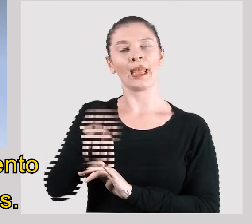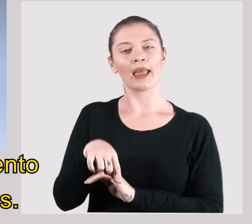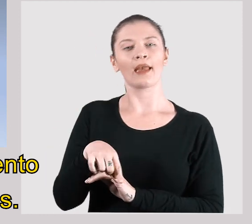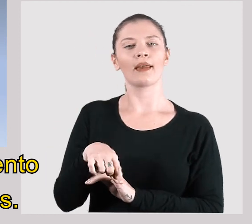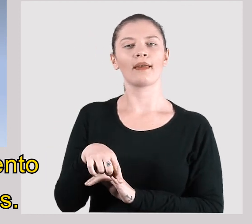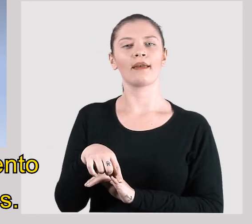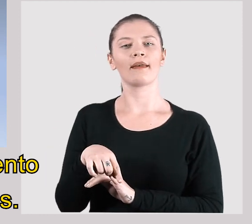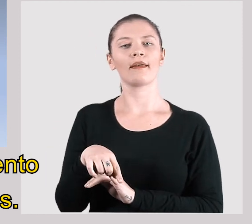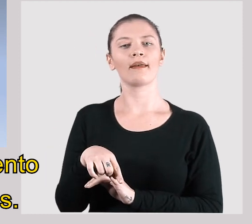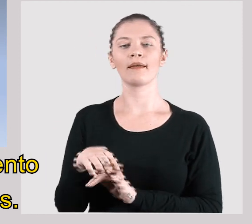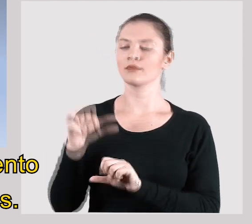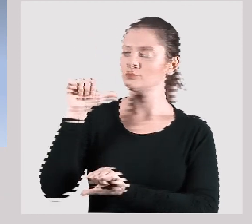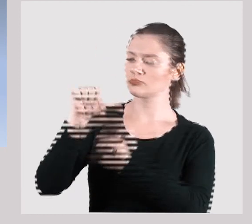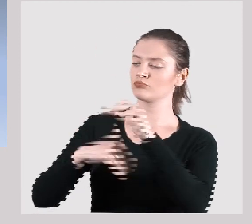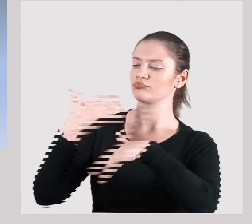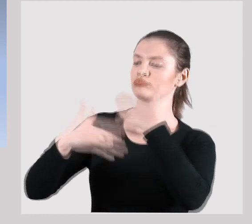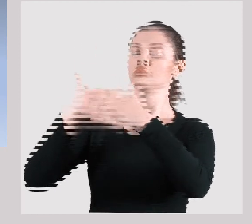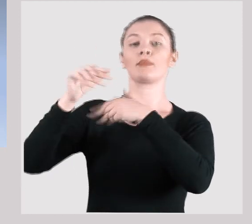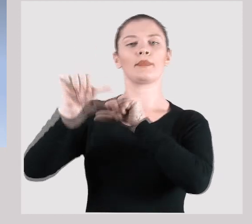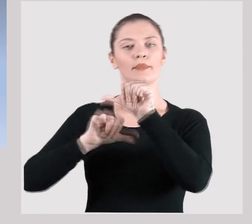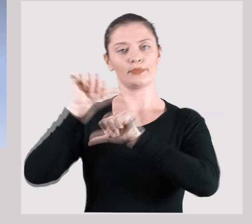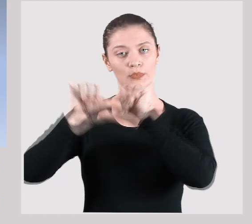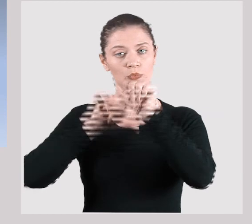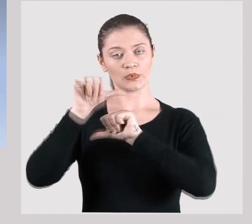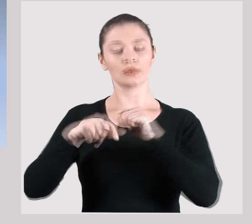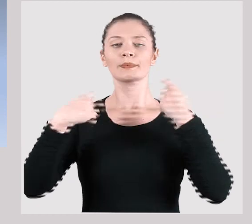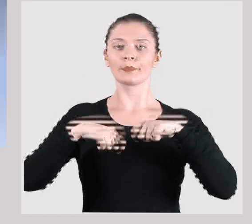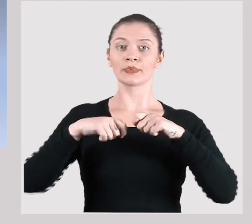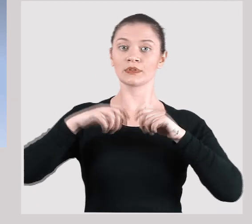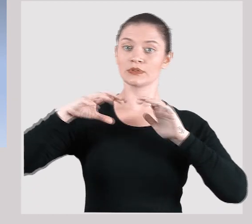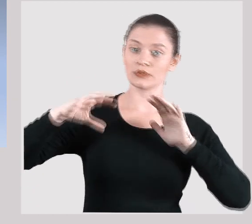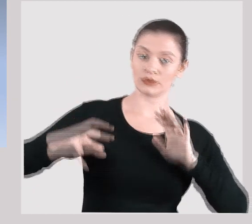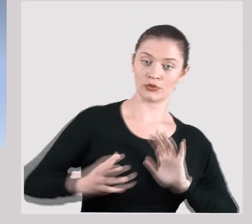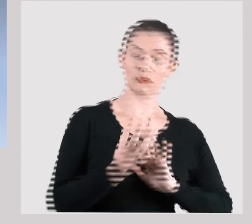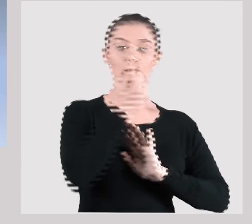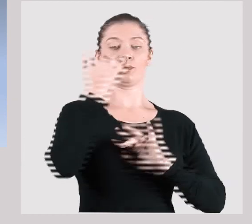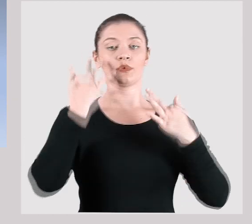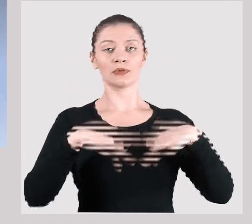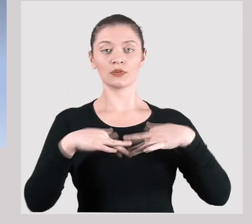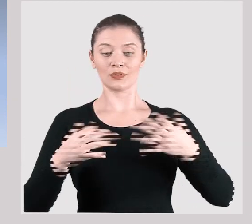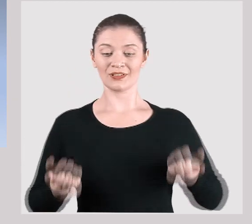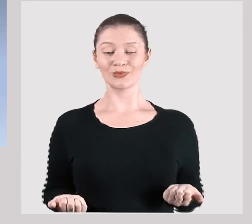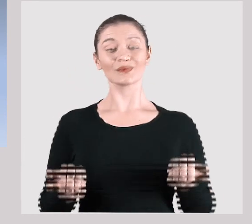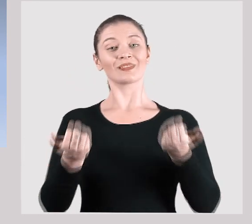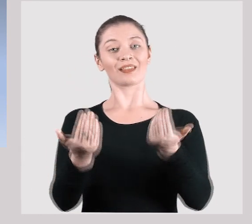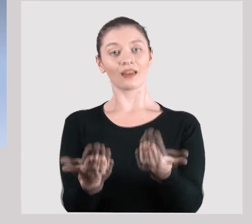passar pelas vicissitudes, né? Então tem que superar a dor, isso dá ferramentas para a